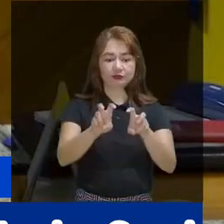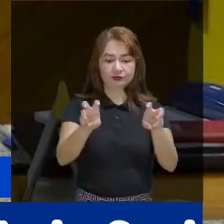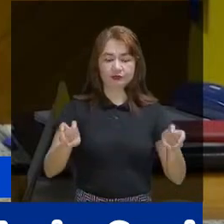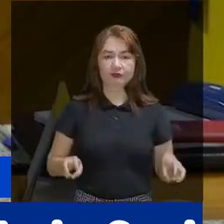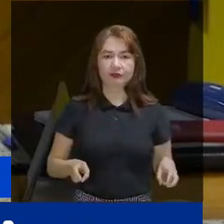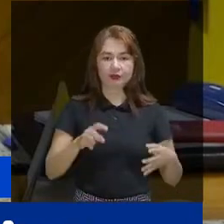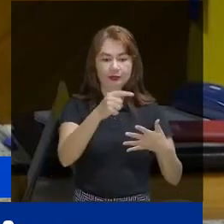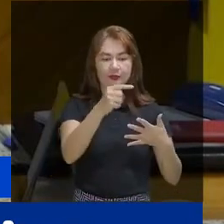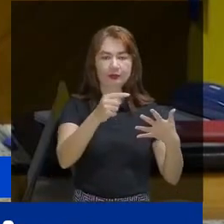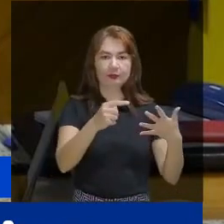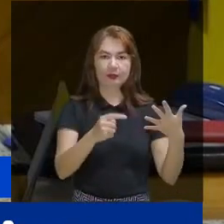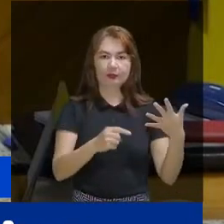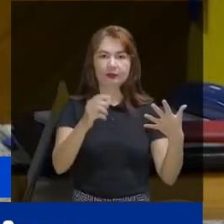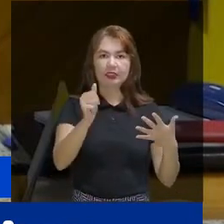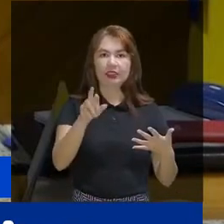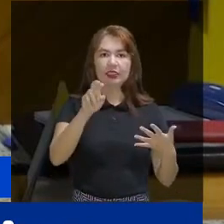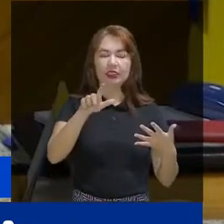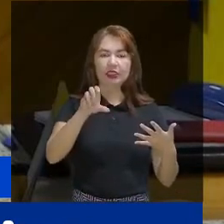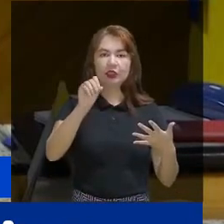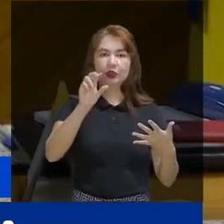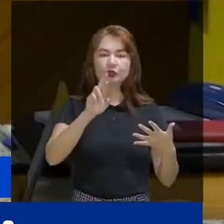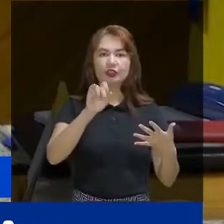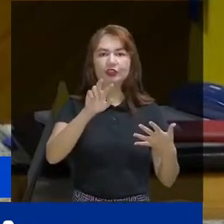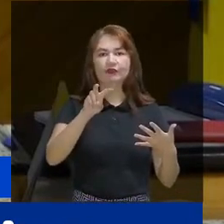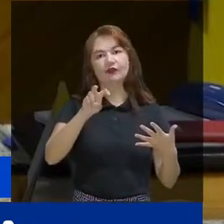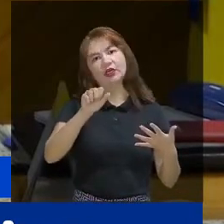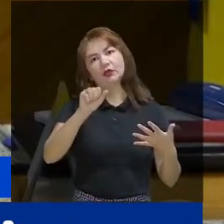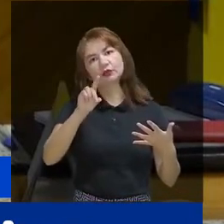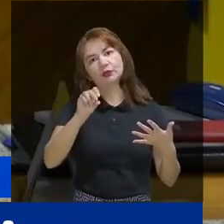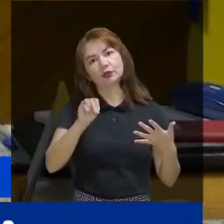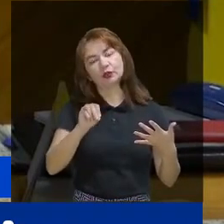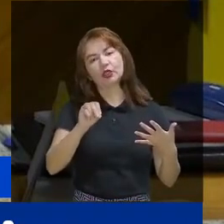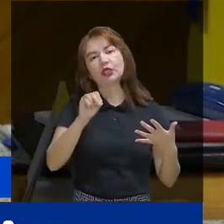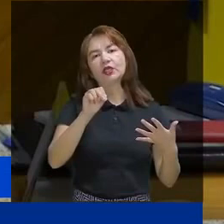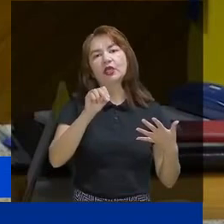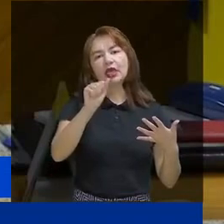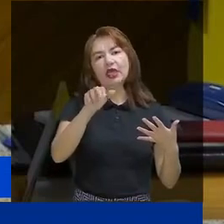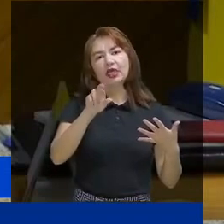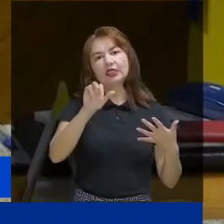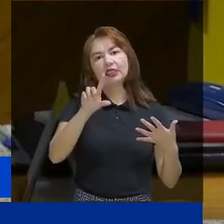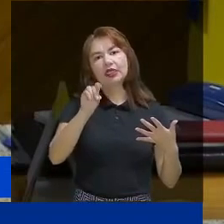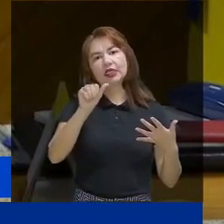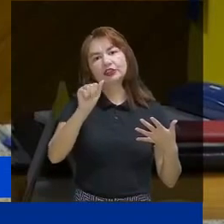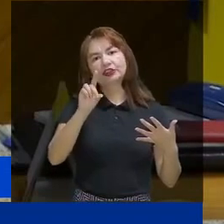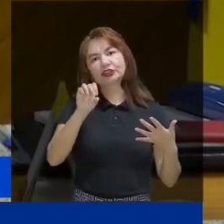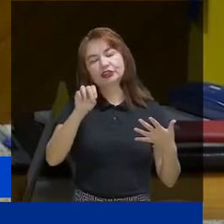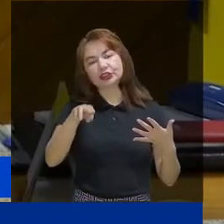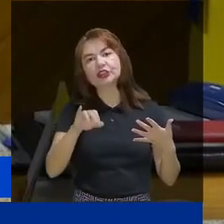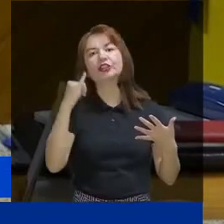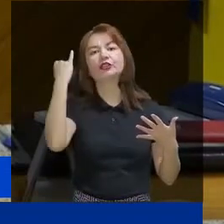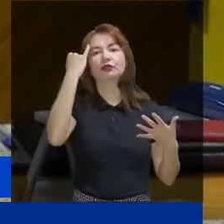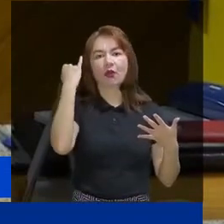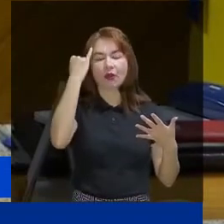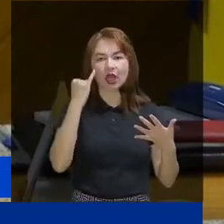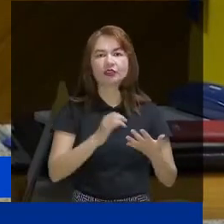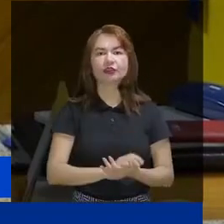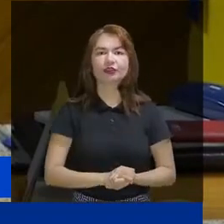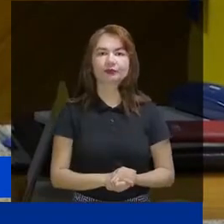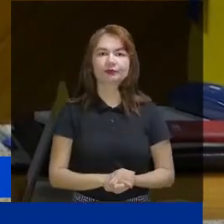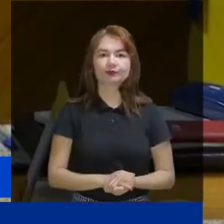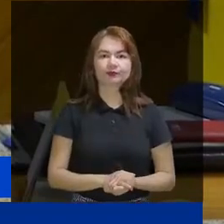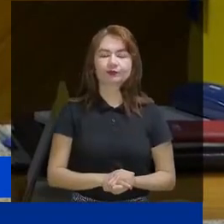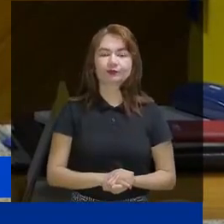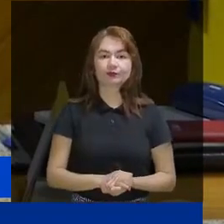Anselmo Gonçalves, Paulo Madeira, Tina Souza, Ariadne Alencar e João Lages. Antes, porém,